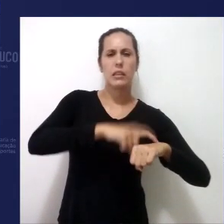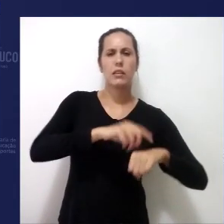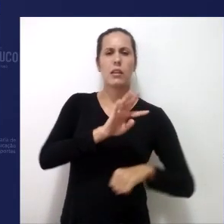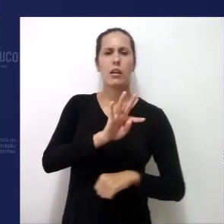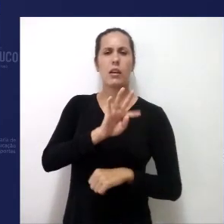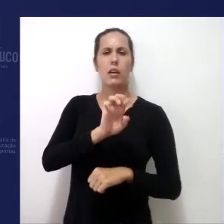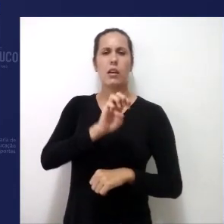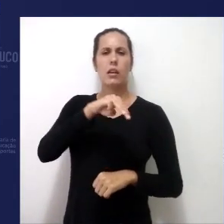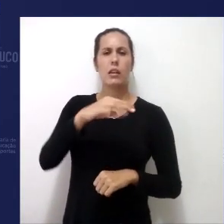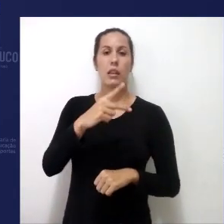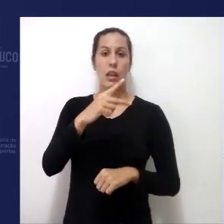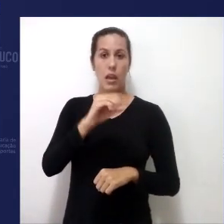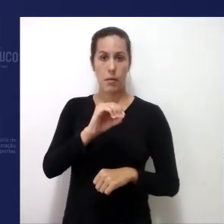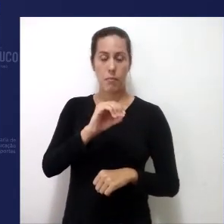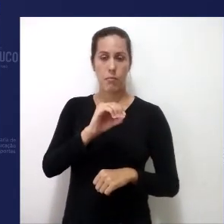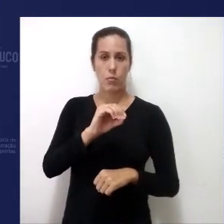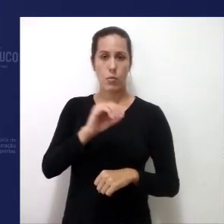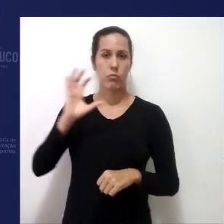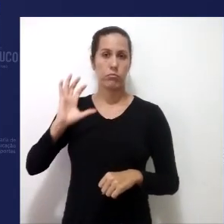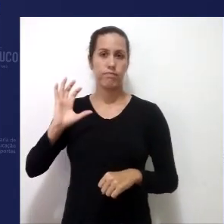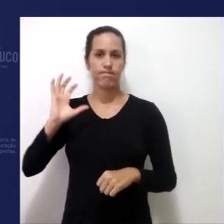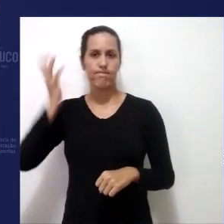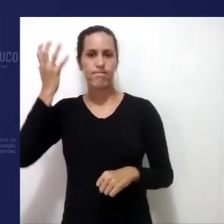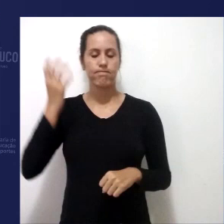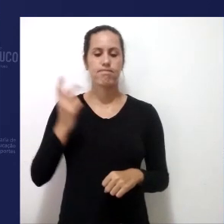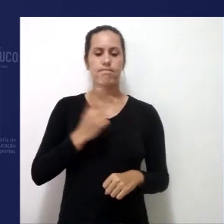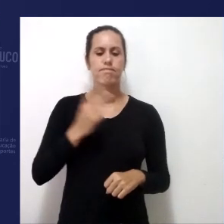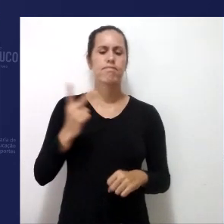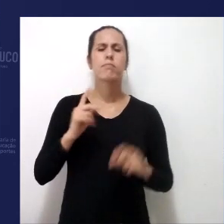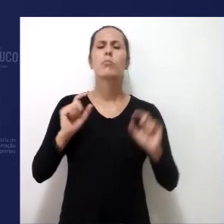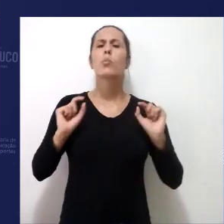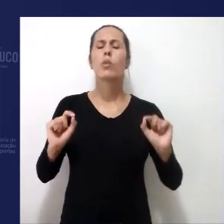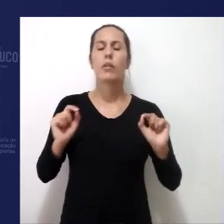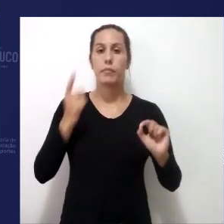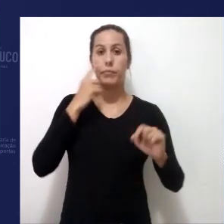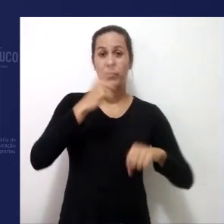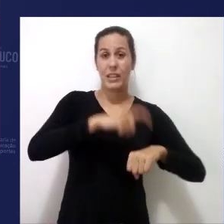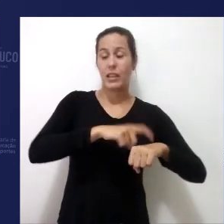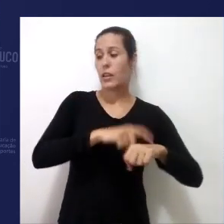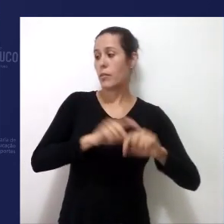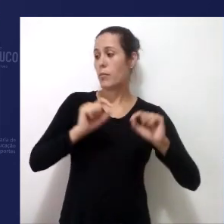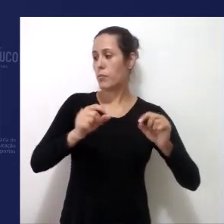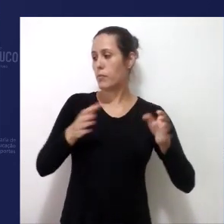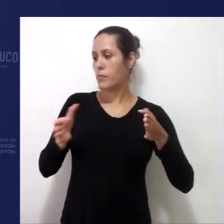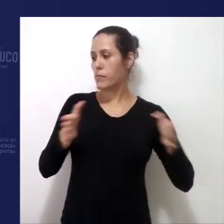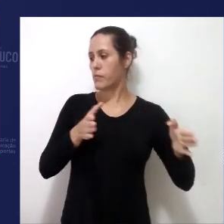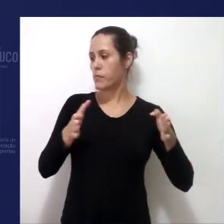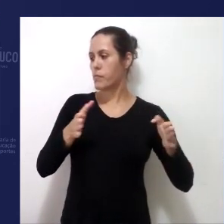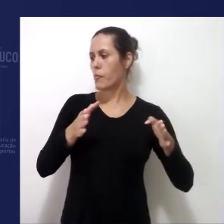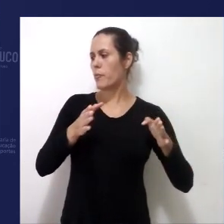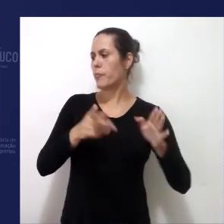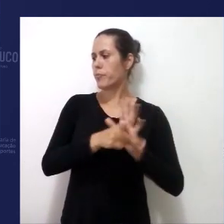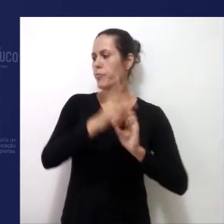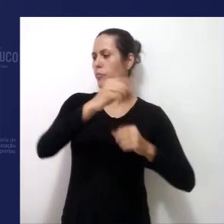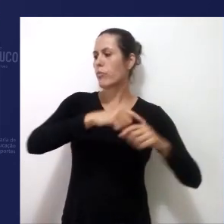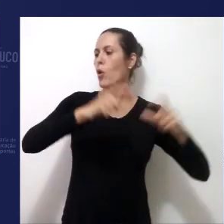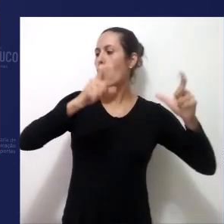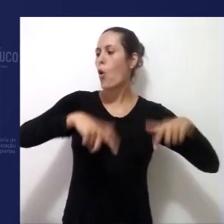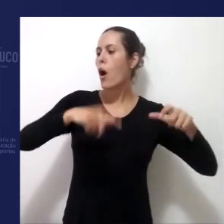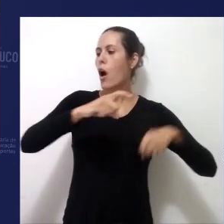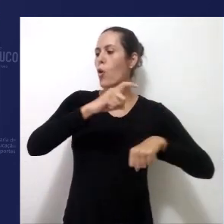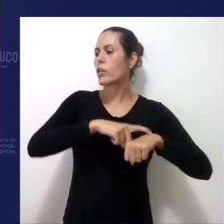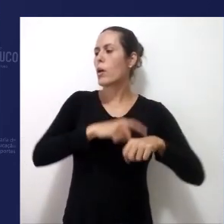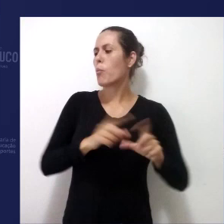de tempo, eu falo sobre condições atmosféricas que vão estar em determinado lugar por um curto período de